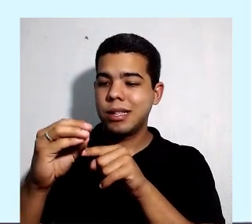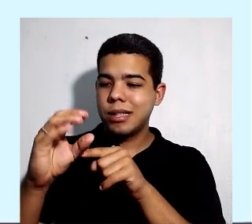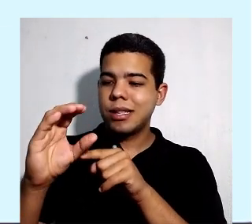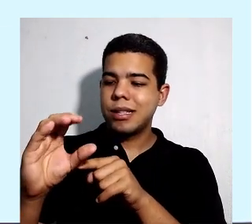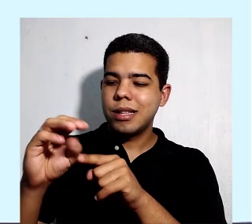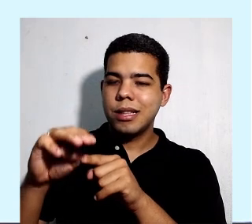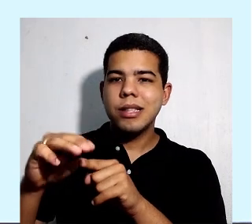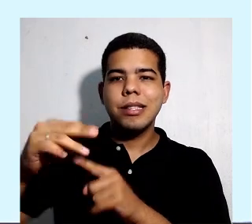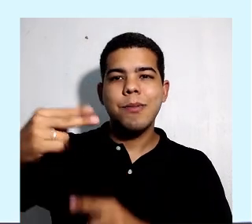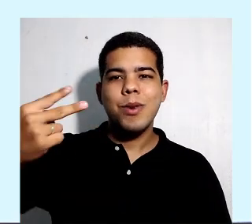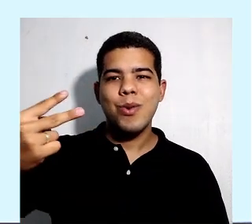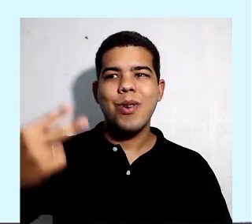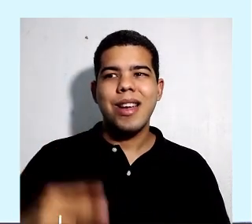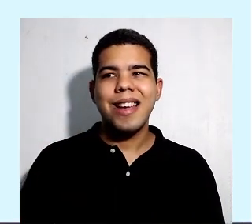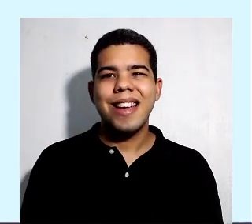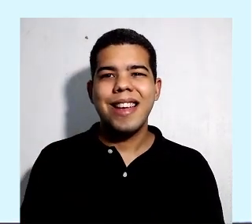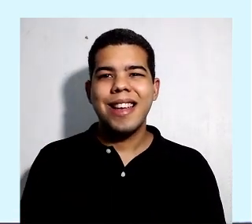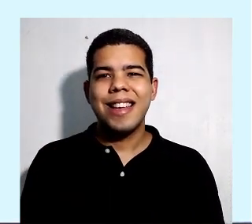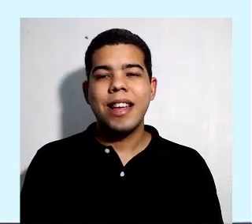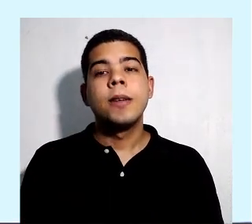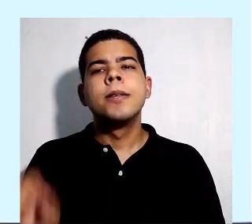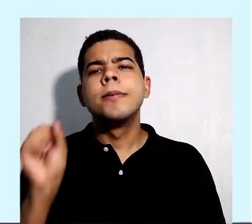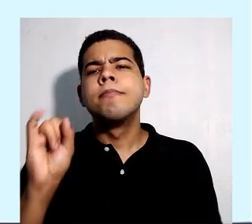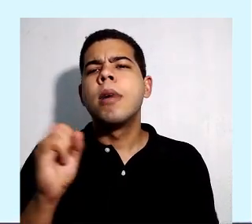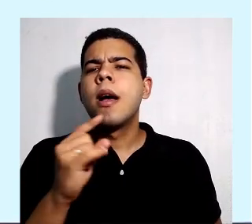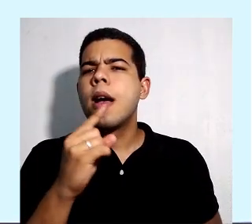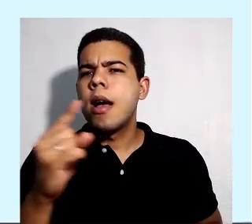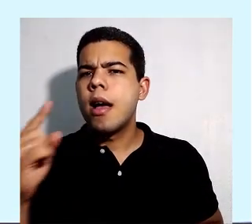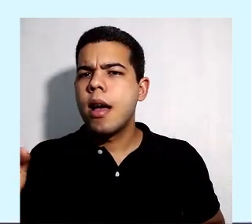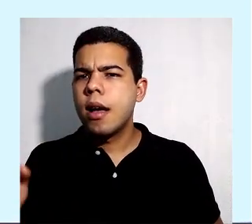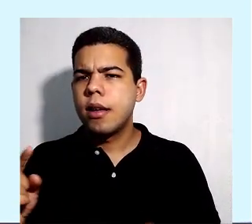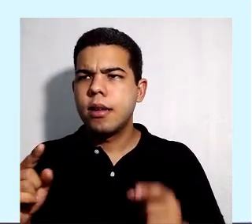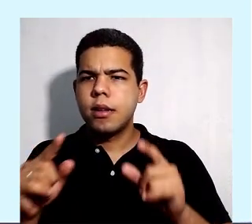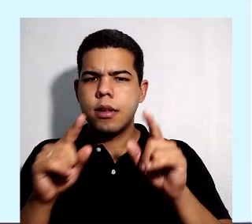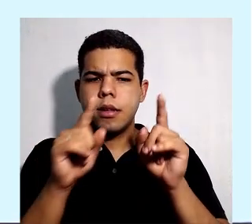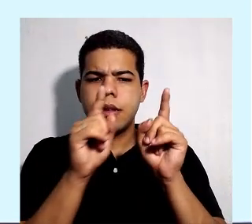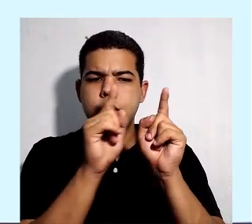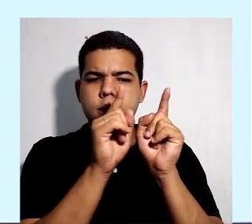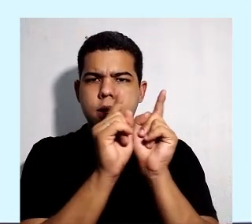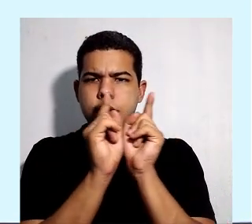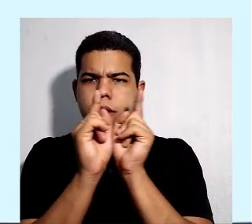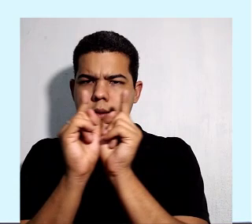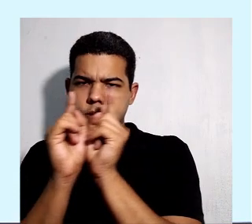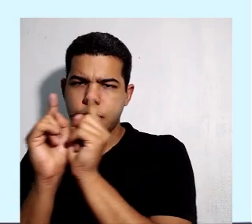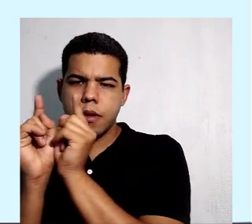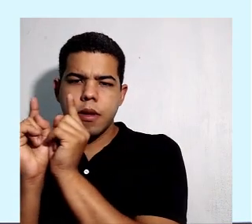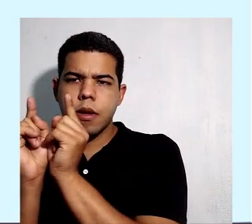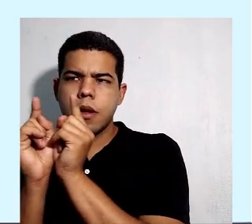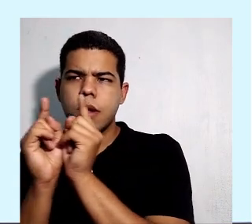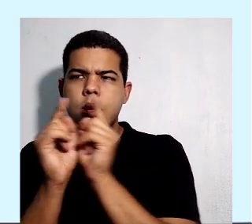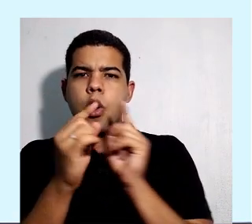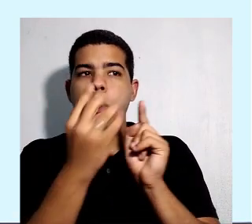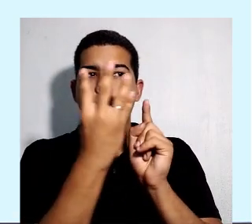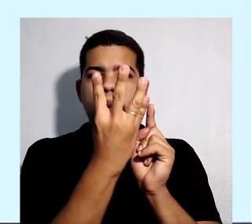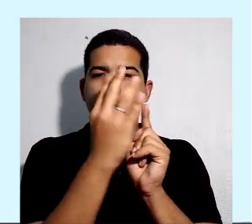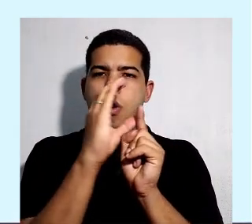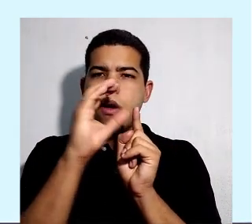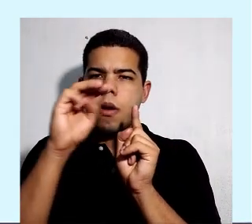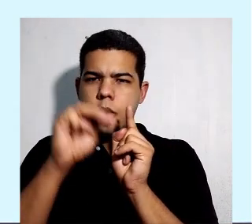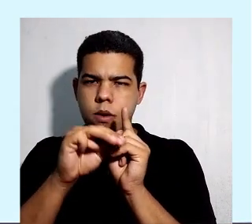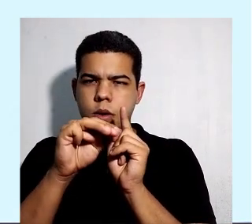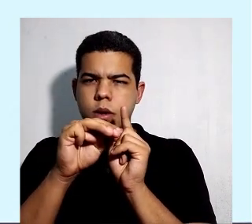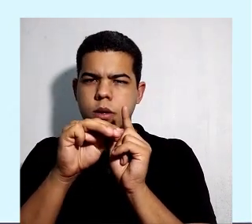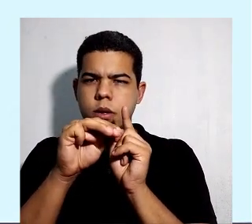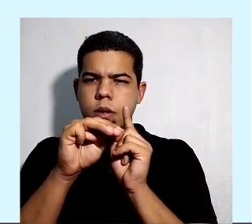Opa! Então, supondo, se cada quadradinho tiver 4 centímetros quadrados de área, eu